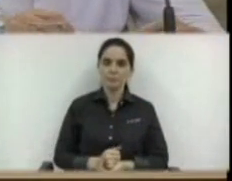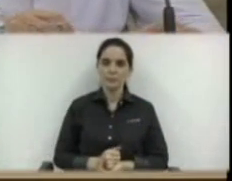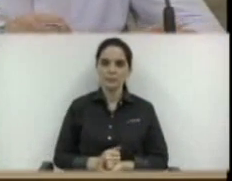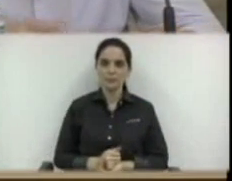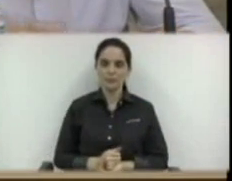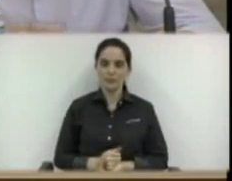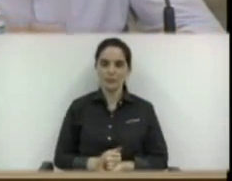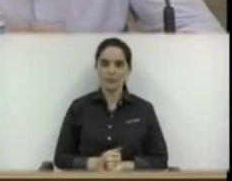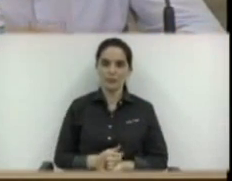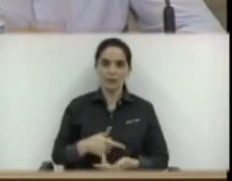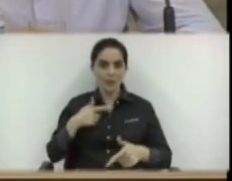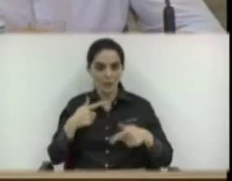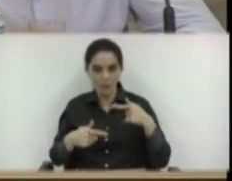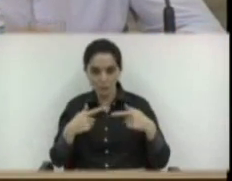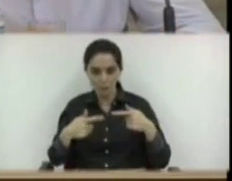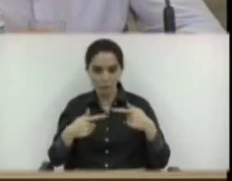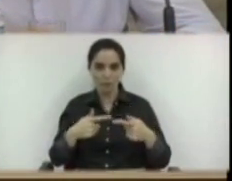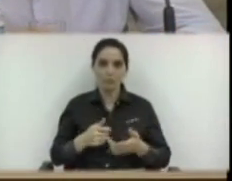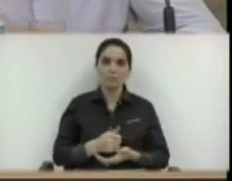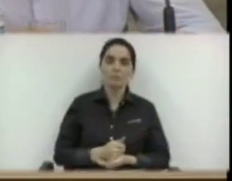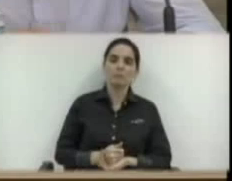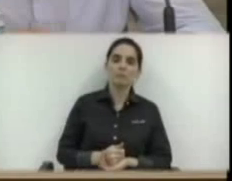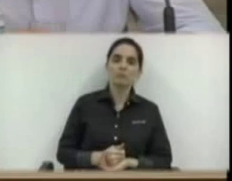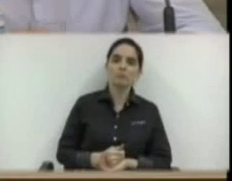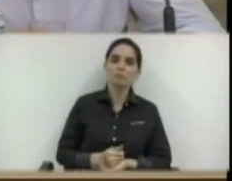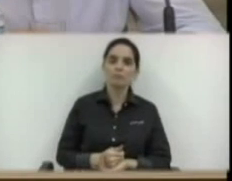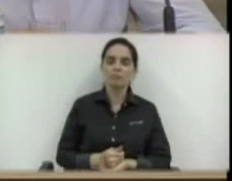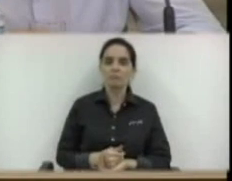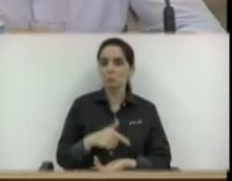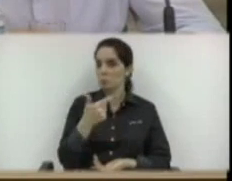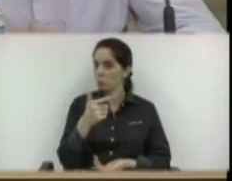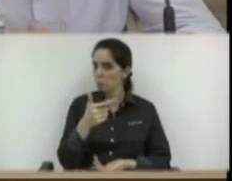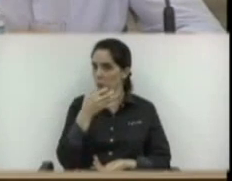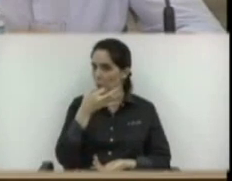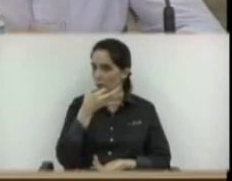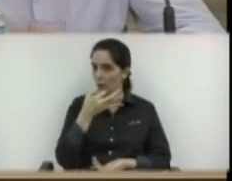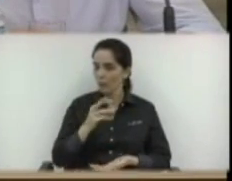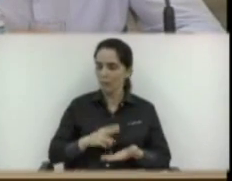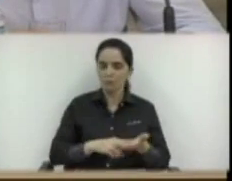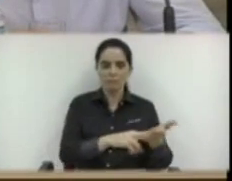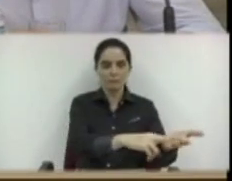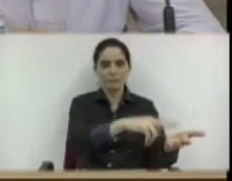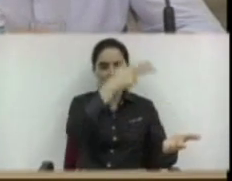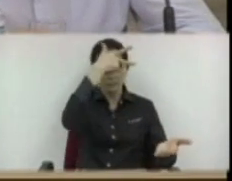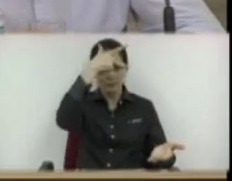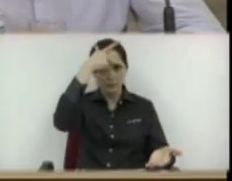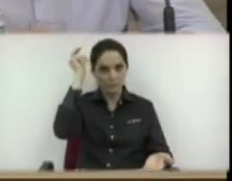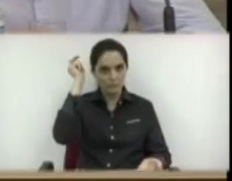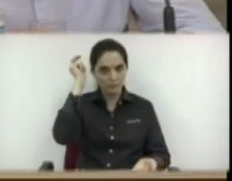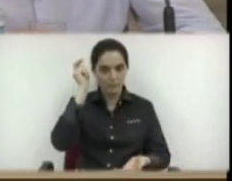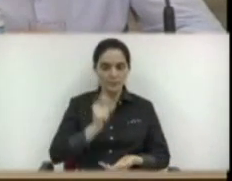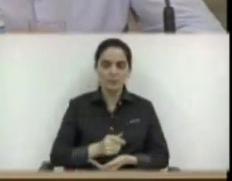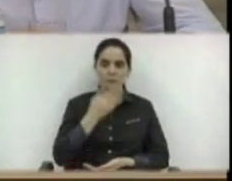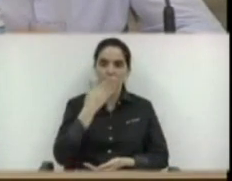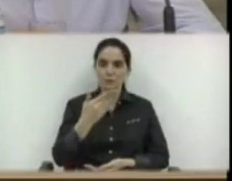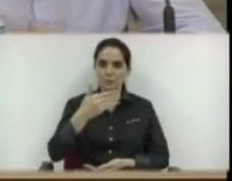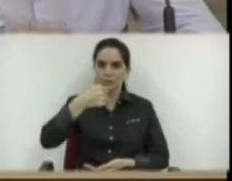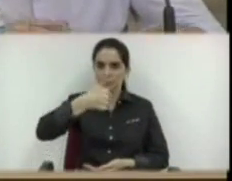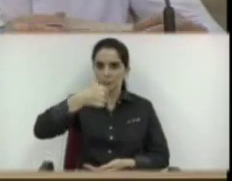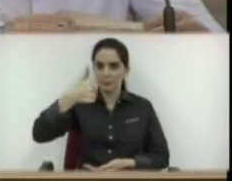número 1101 em discussão. Não havendo quem queira, encaminhe-se ao Poder Executivo.